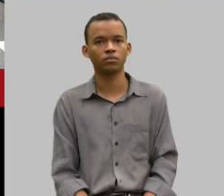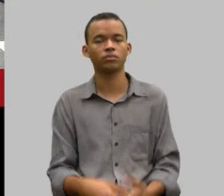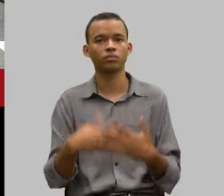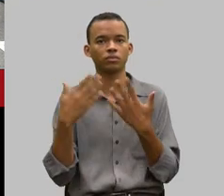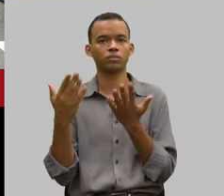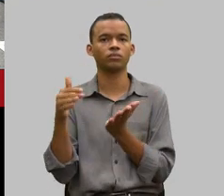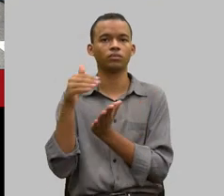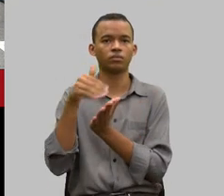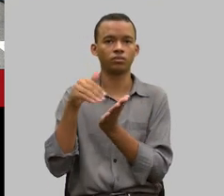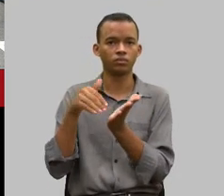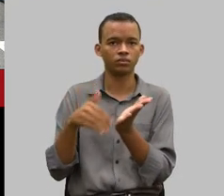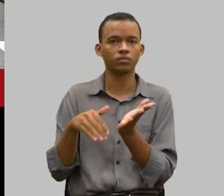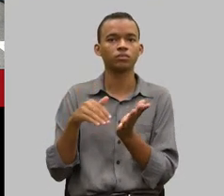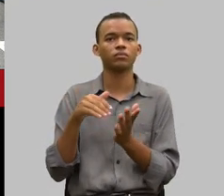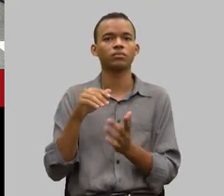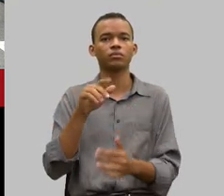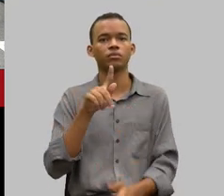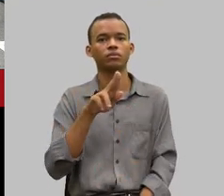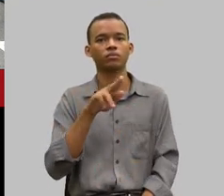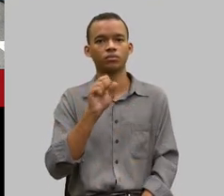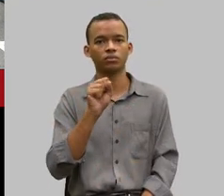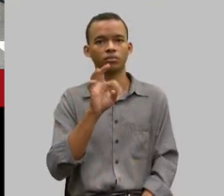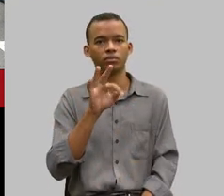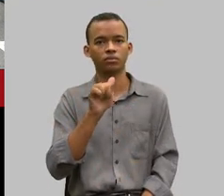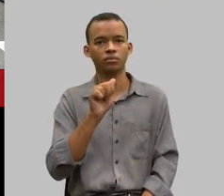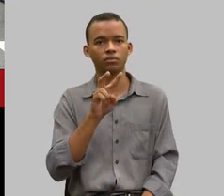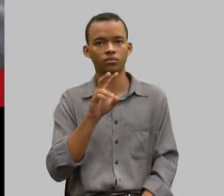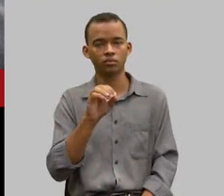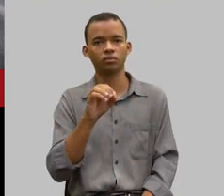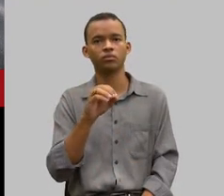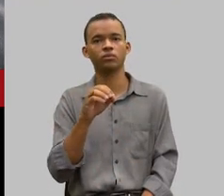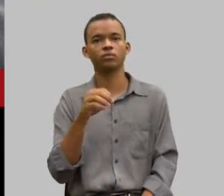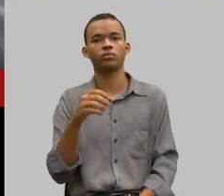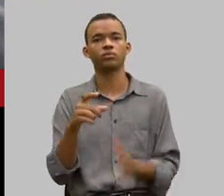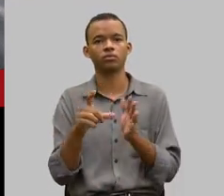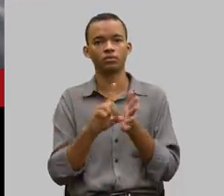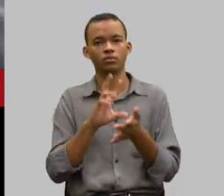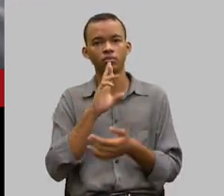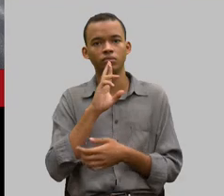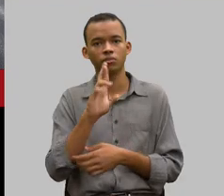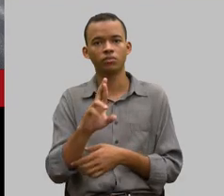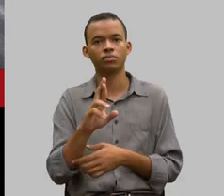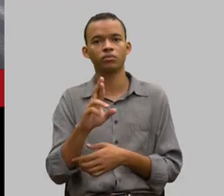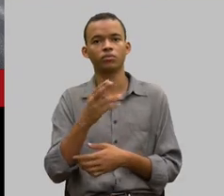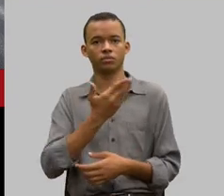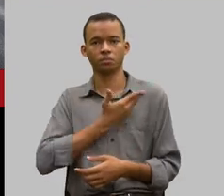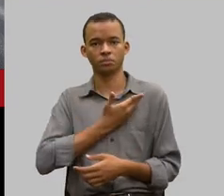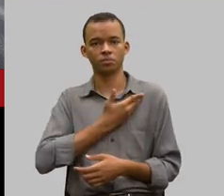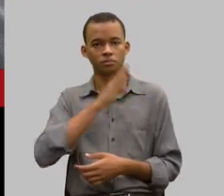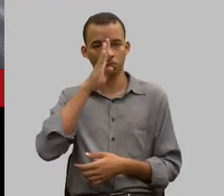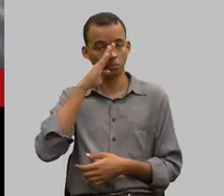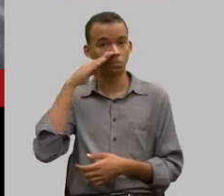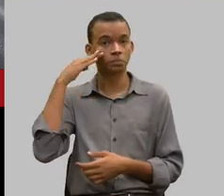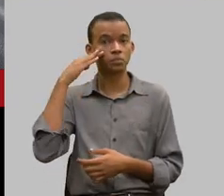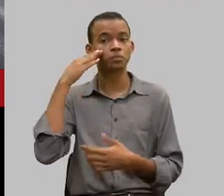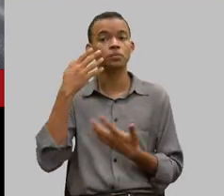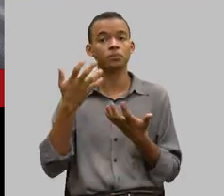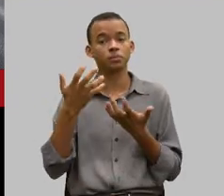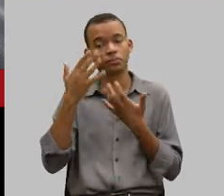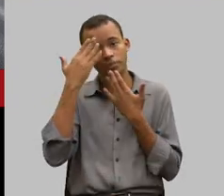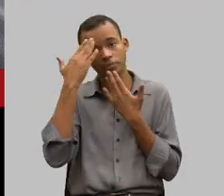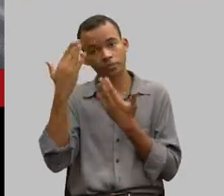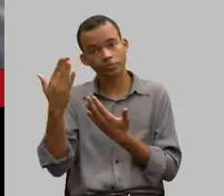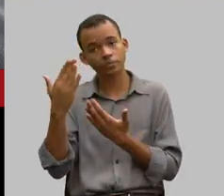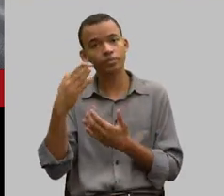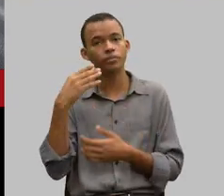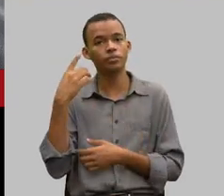Gustavo ladares Presidente leonid eu quero antes de responder minha amiga Beatriz eu quero agradecer a presença dos deputados